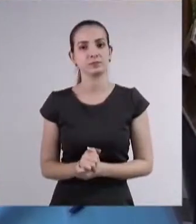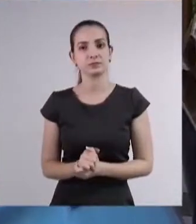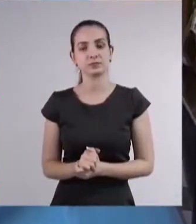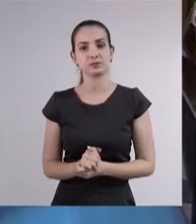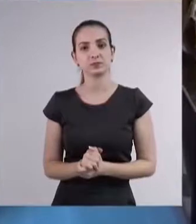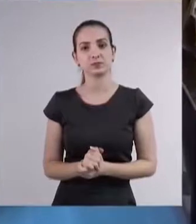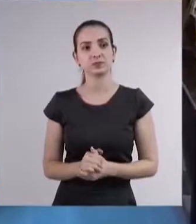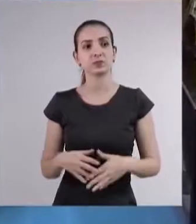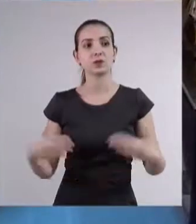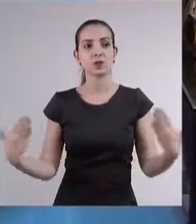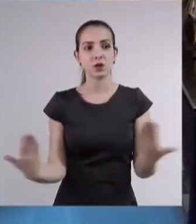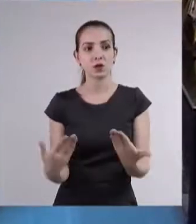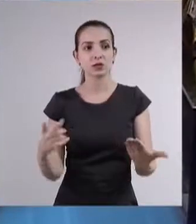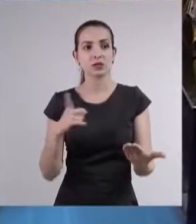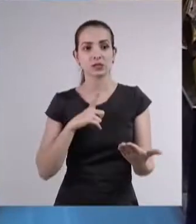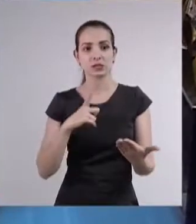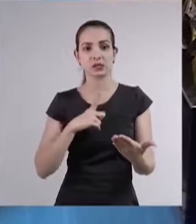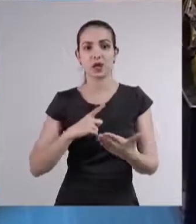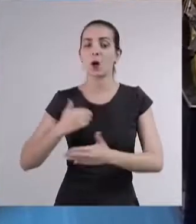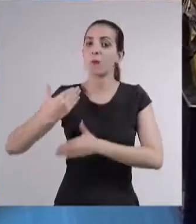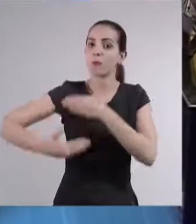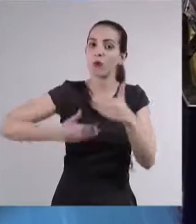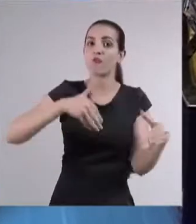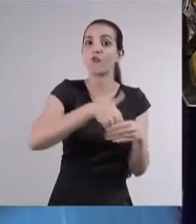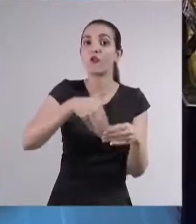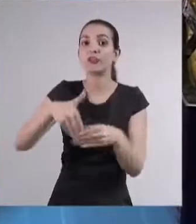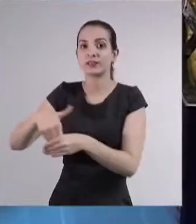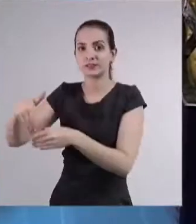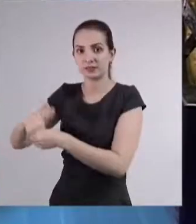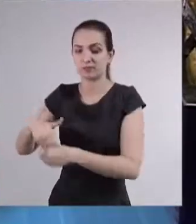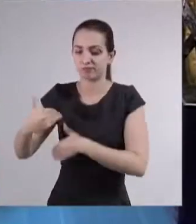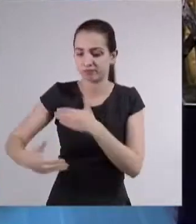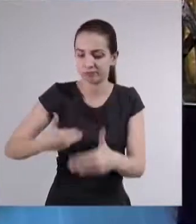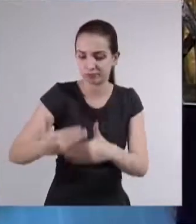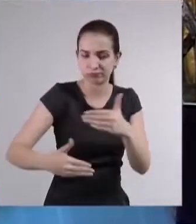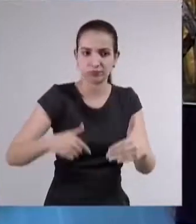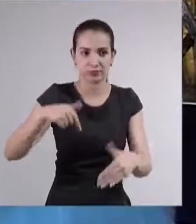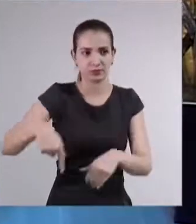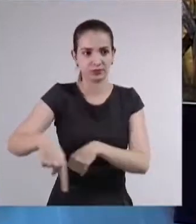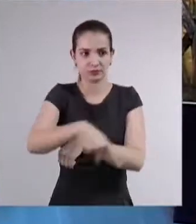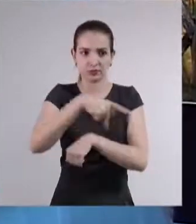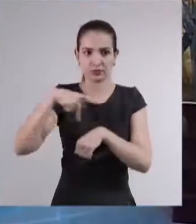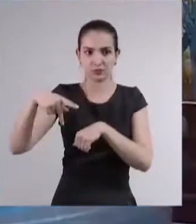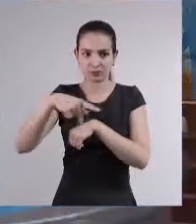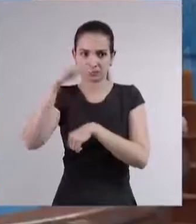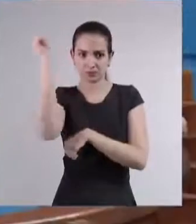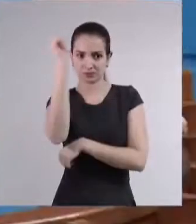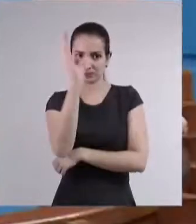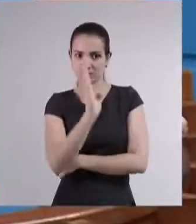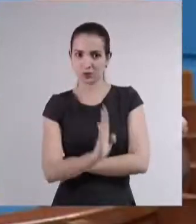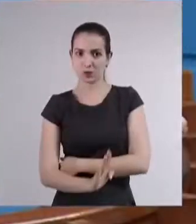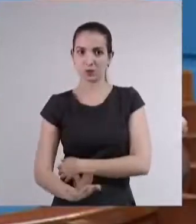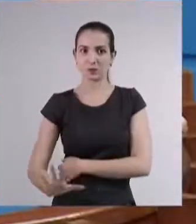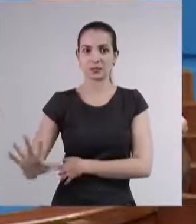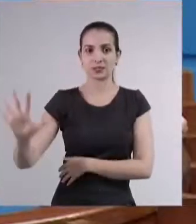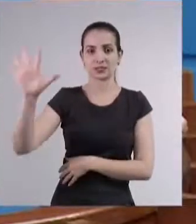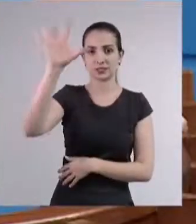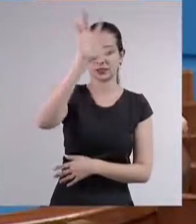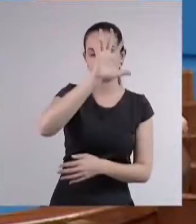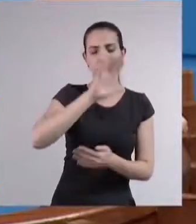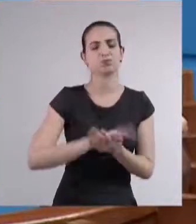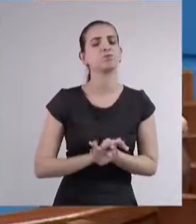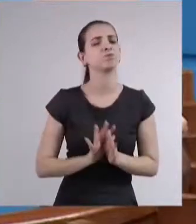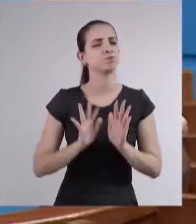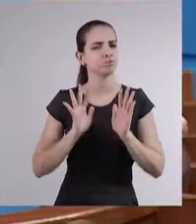sobre esse processo eleitoral que está em curso aqui no nosso país. E a gente